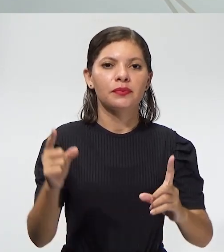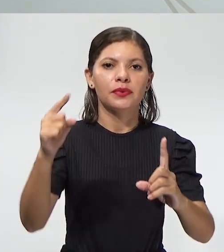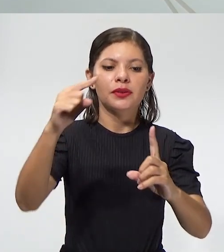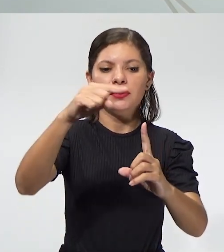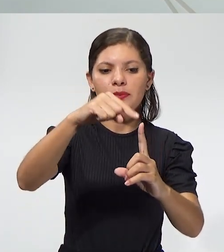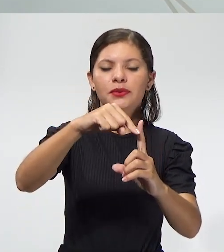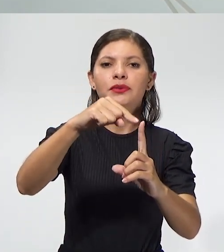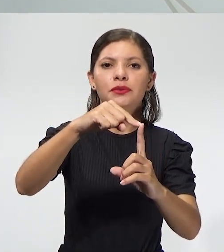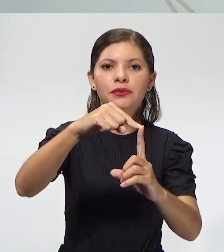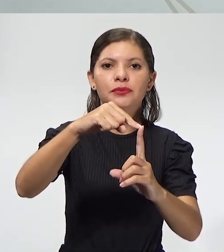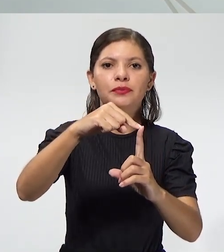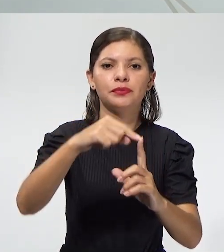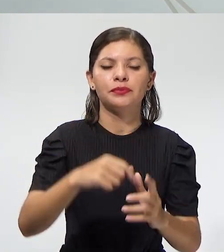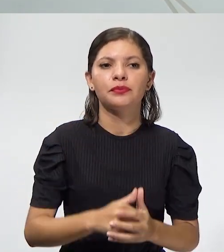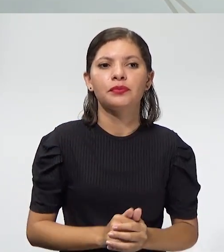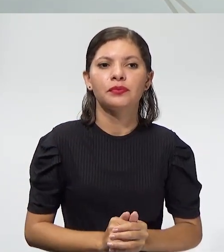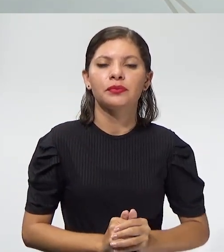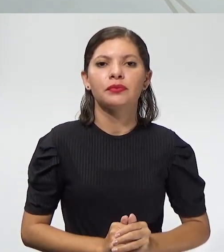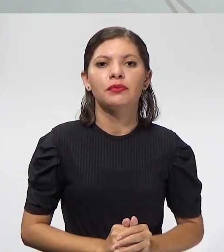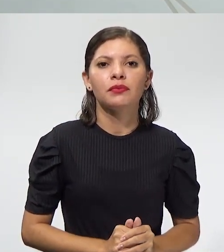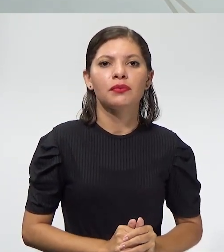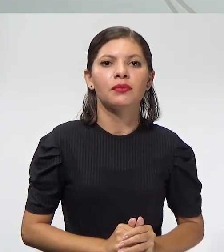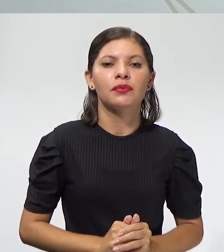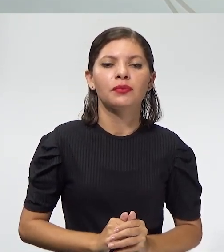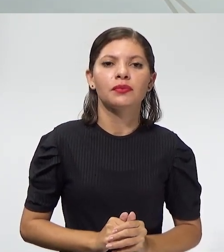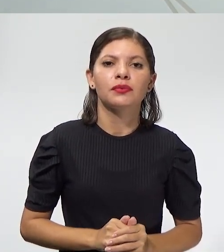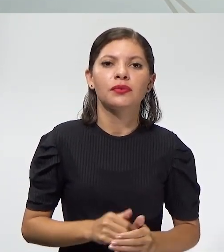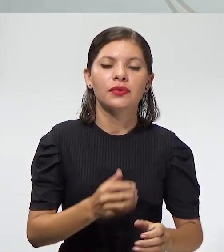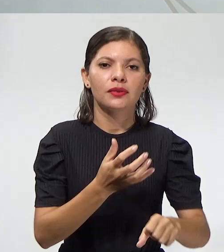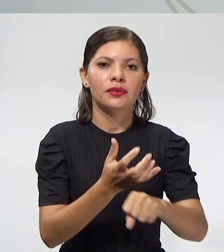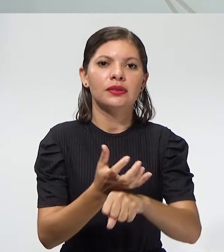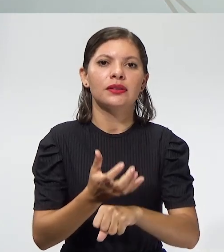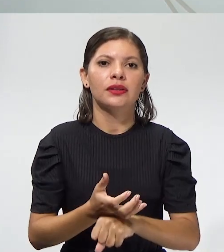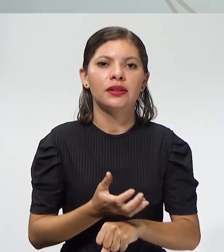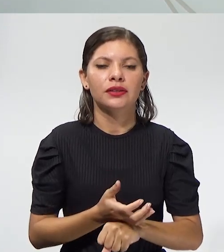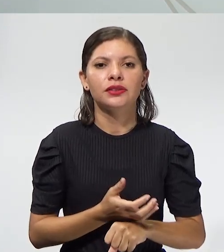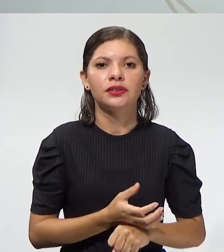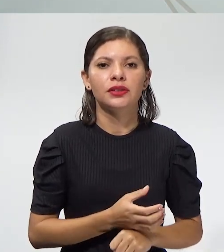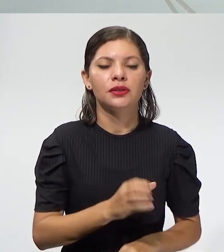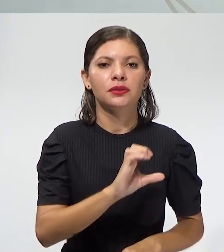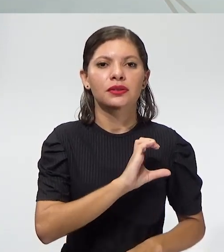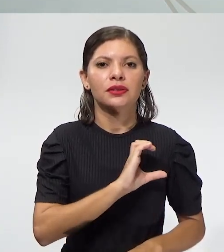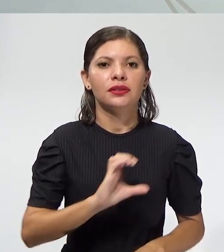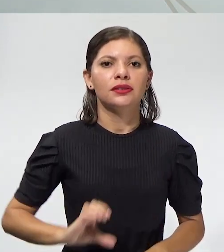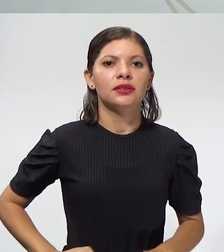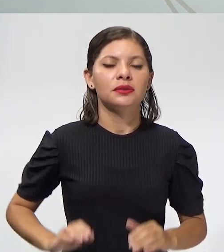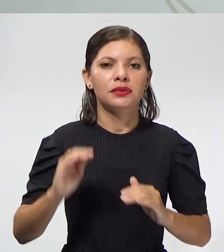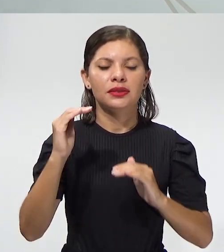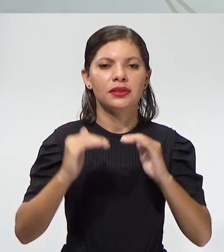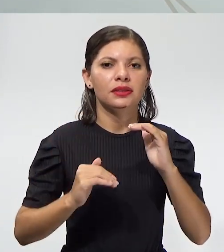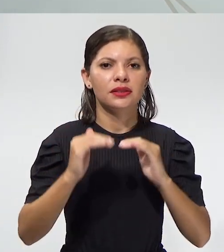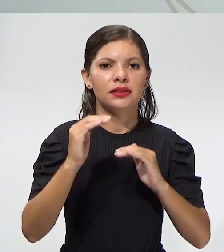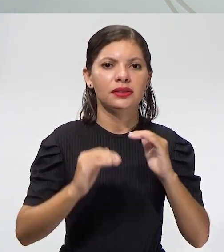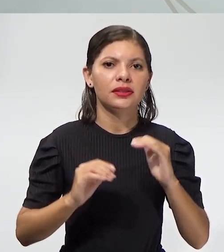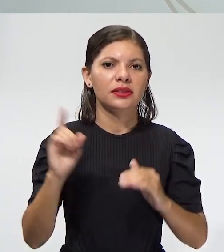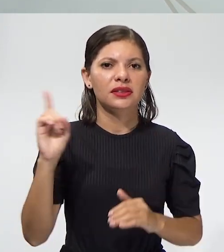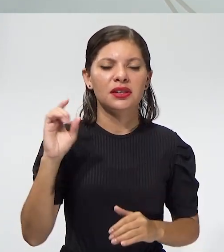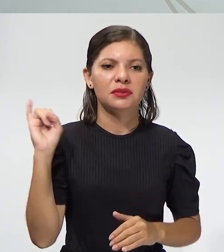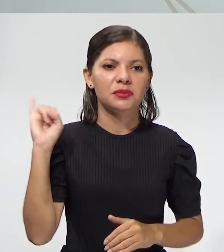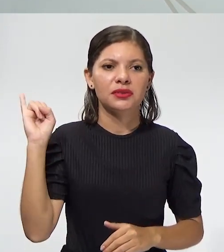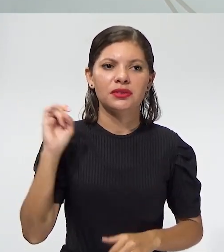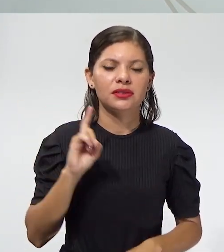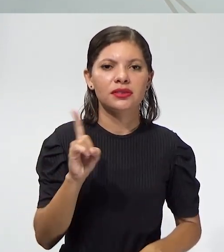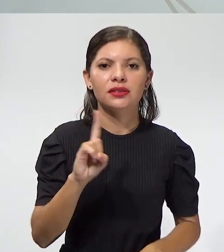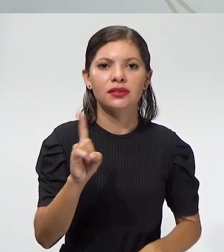alcancem esse objetivo. Então, a interdisciplinaridade é essa questão da mediação coordenada, mas sem hierarquia